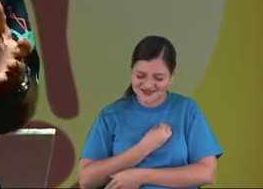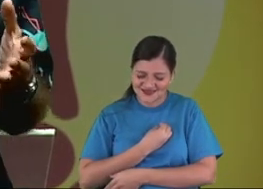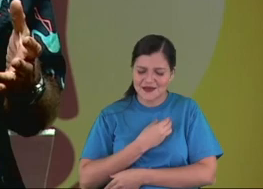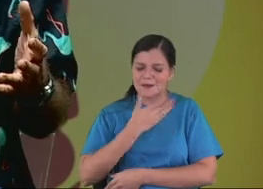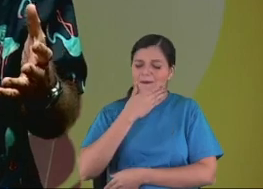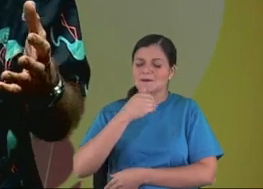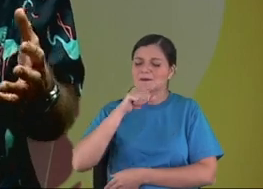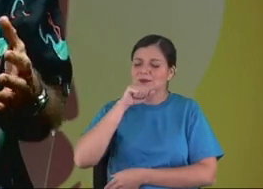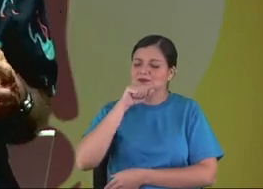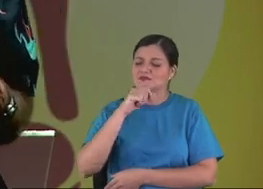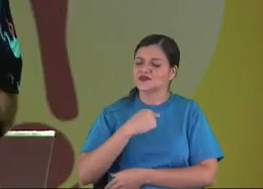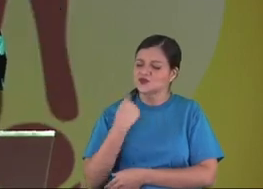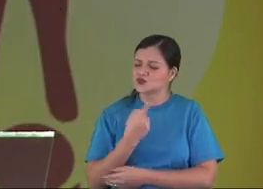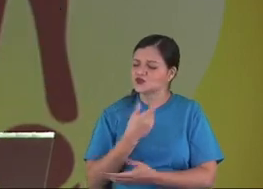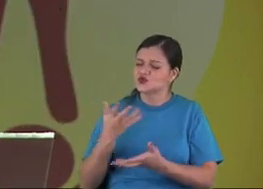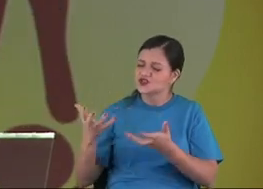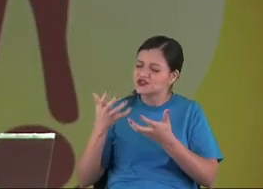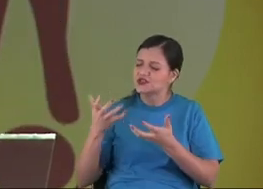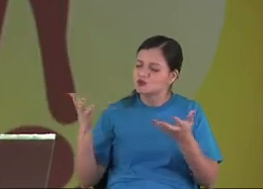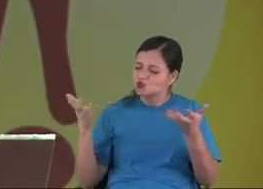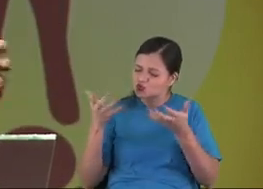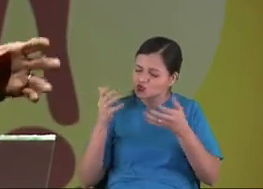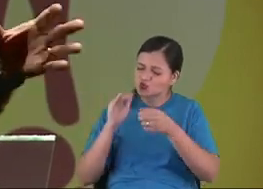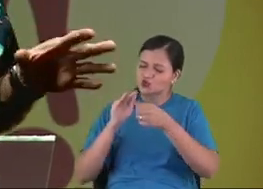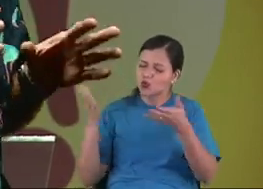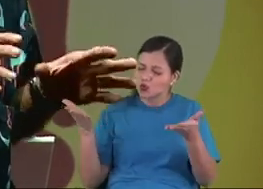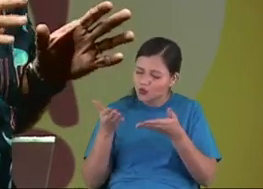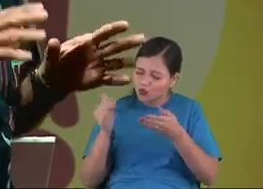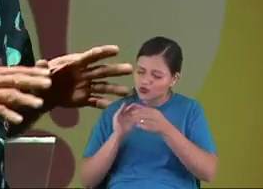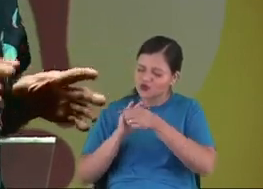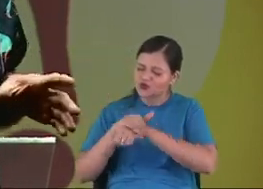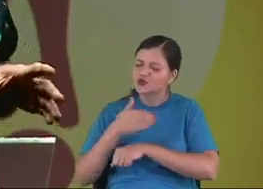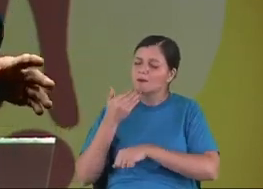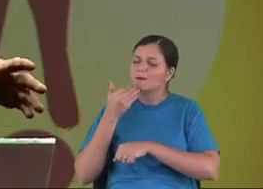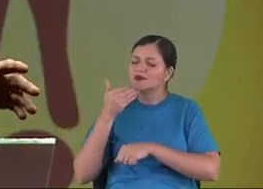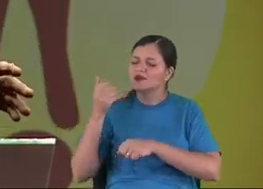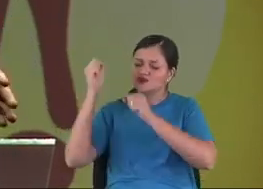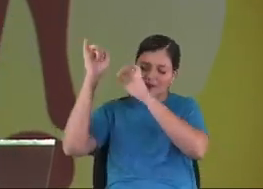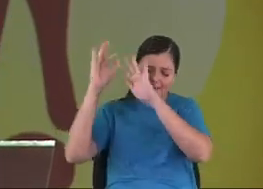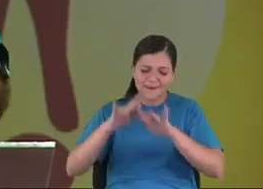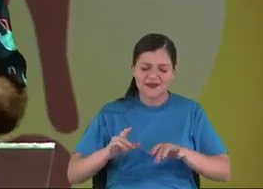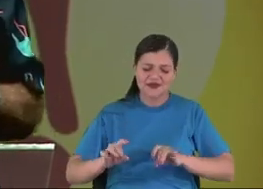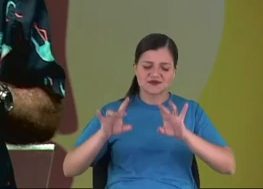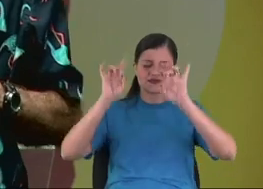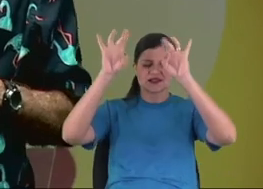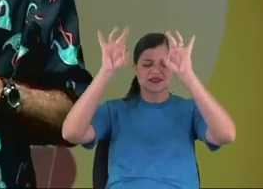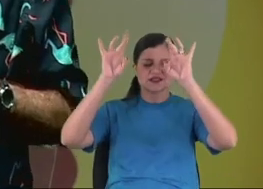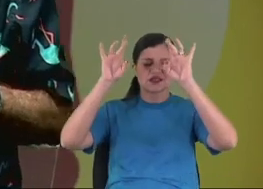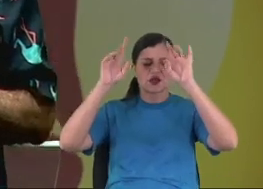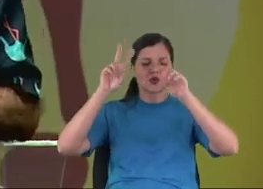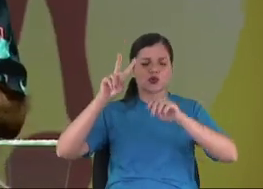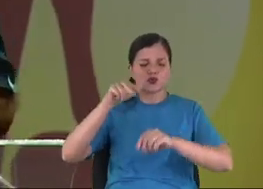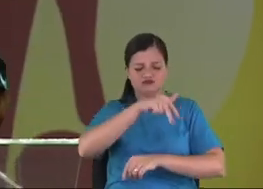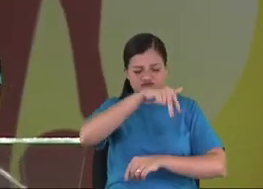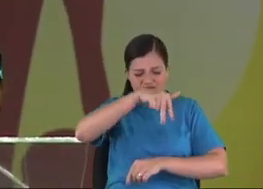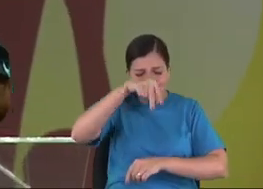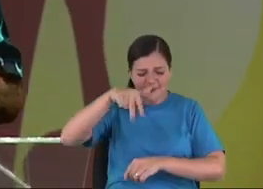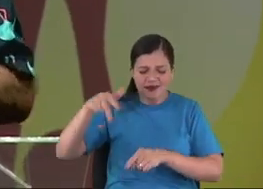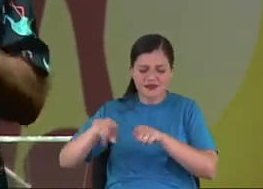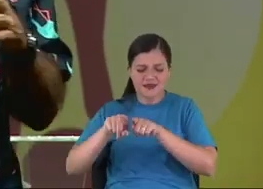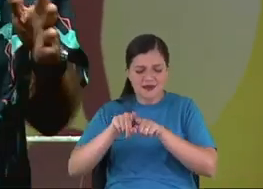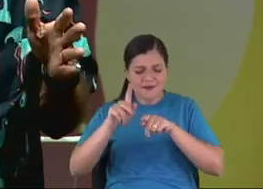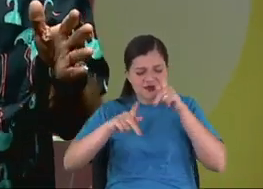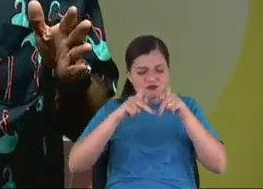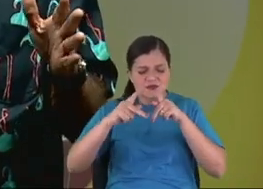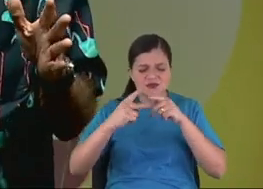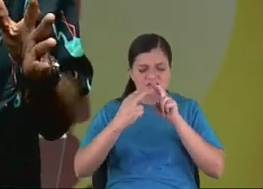Pai, nós queremos hoje à noite pedir uma bênção especial por cada um desses que está em pé, e aqueles que nos assistem pela internet, que